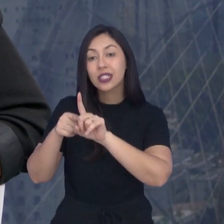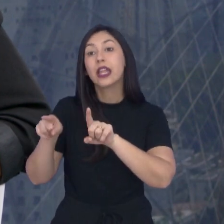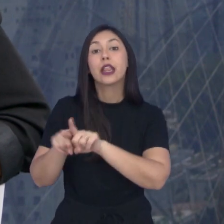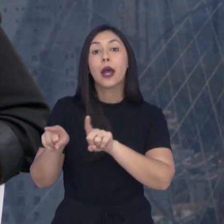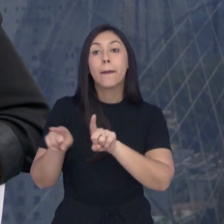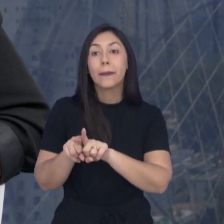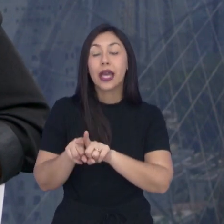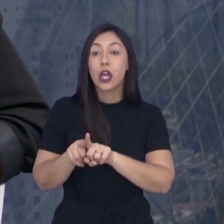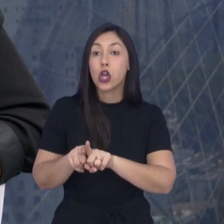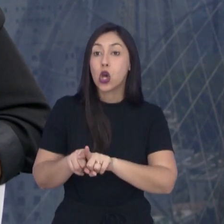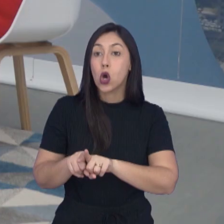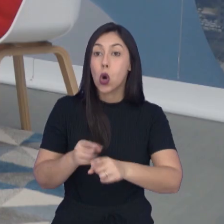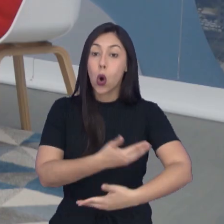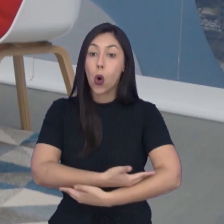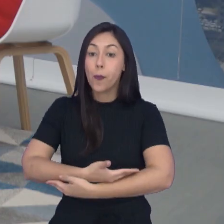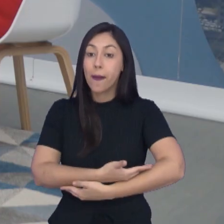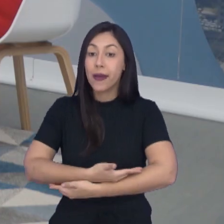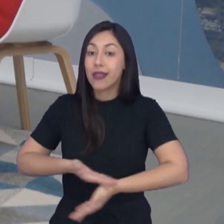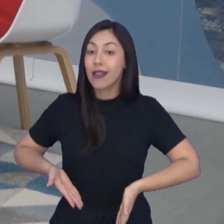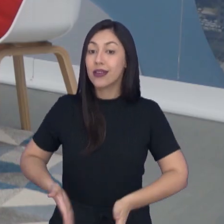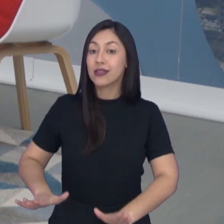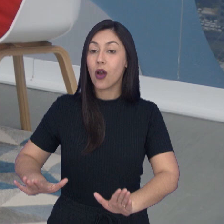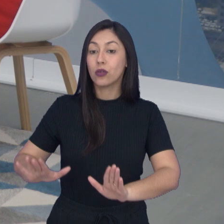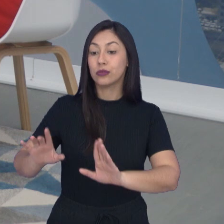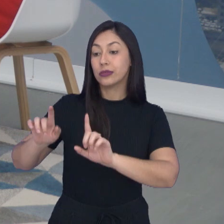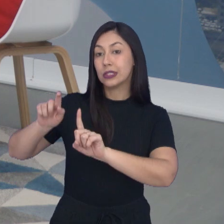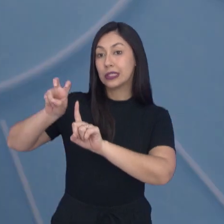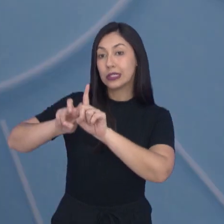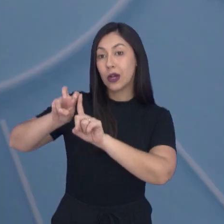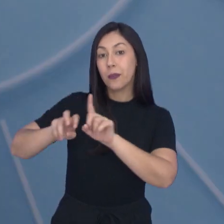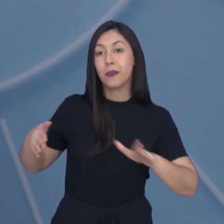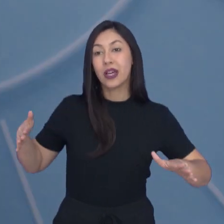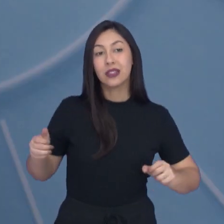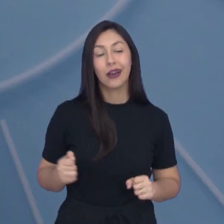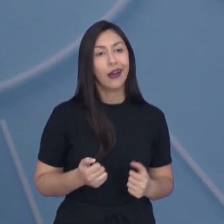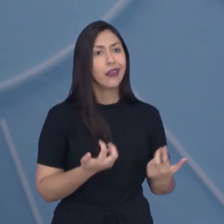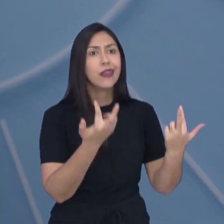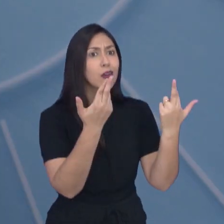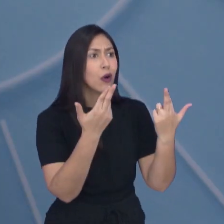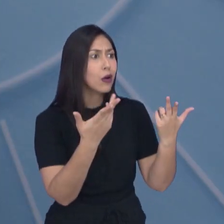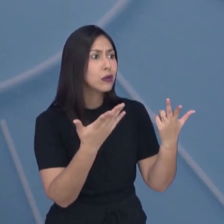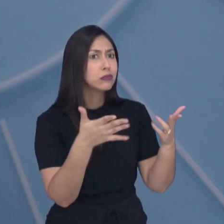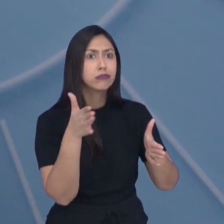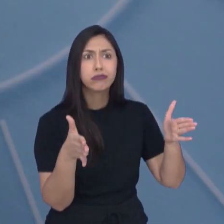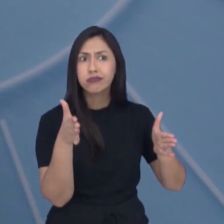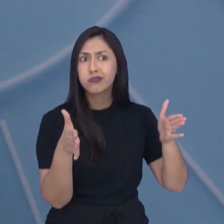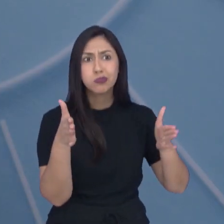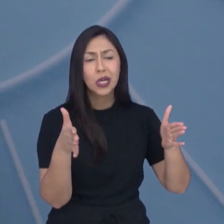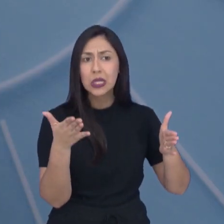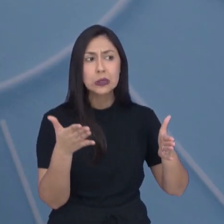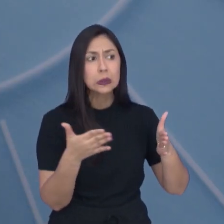após o parto. Que é o período da licença, praticamente, né? Que muitas acabam emendando com férias, né? 4 meses, mais 1